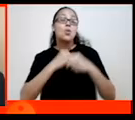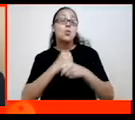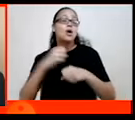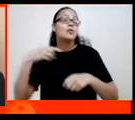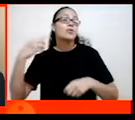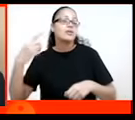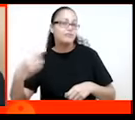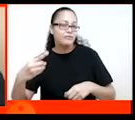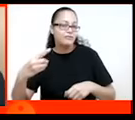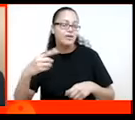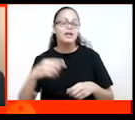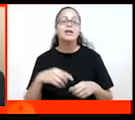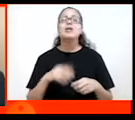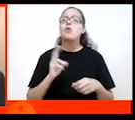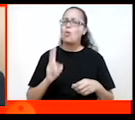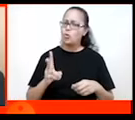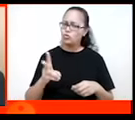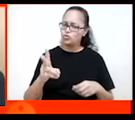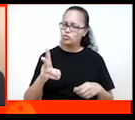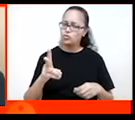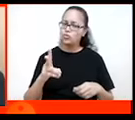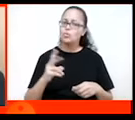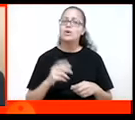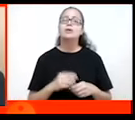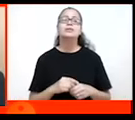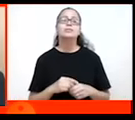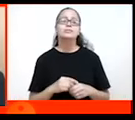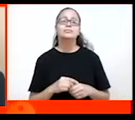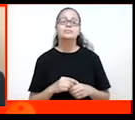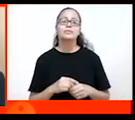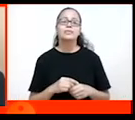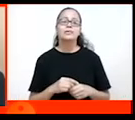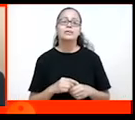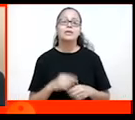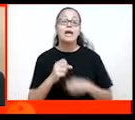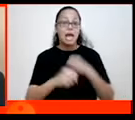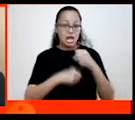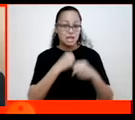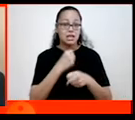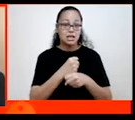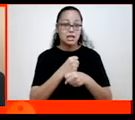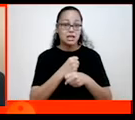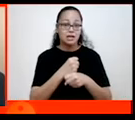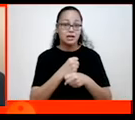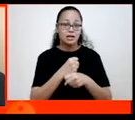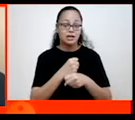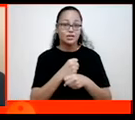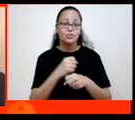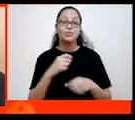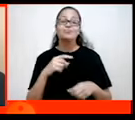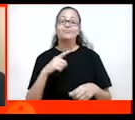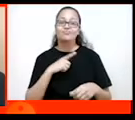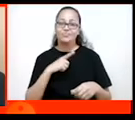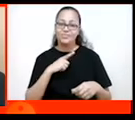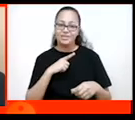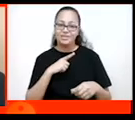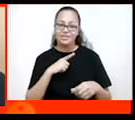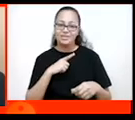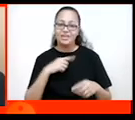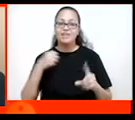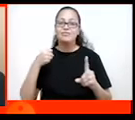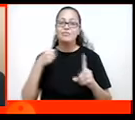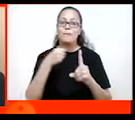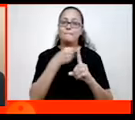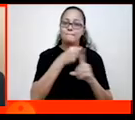vem a gente continua, tá, o andamento dessa matéria, porque esse ano letivo trouxe um impacto negativo aí, né, no que se refere